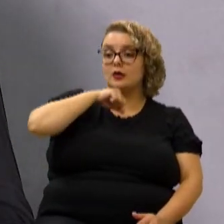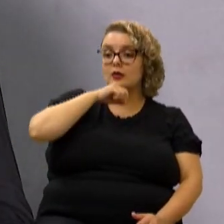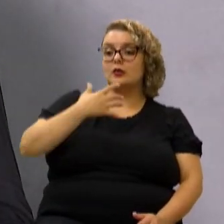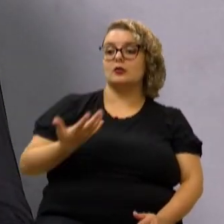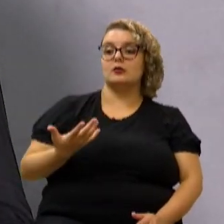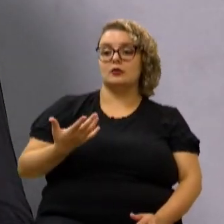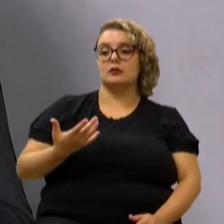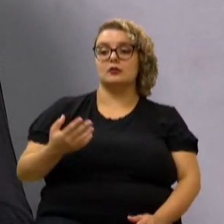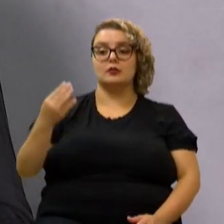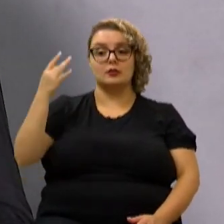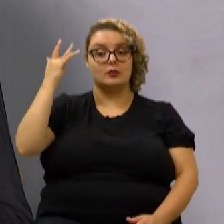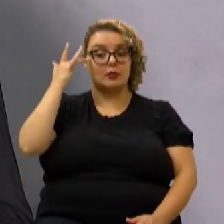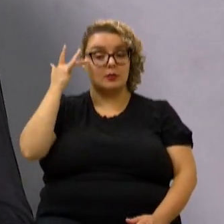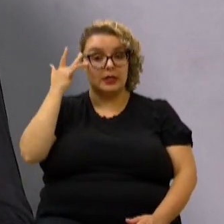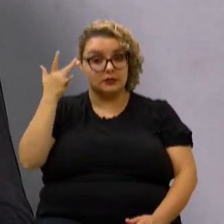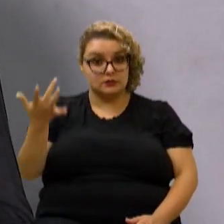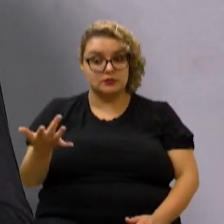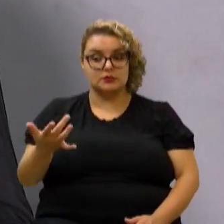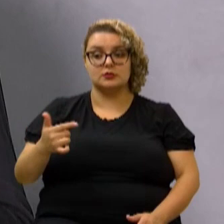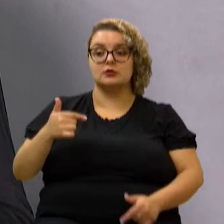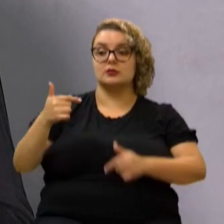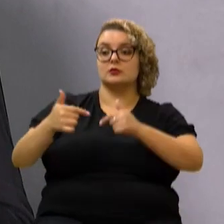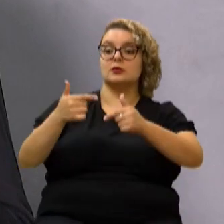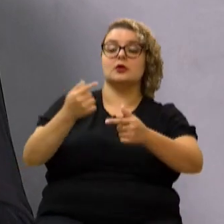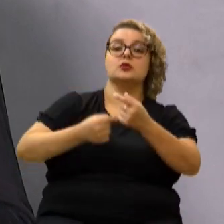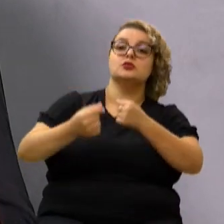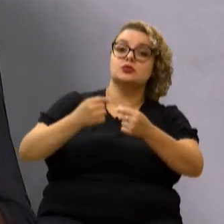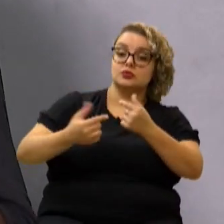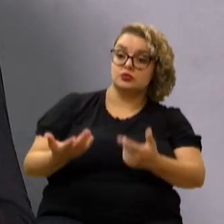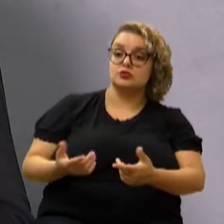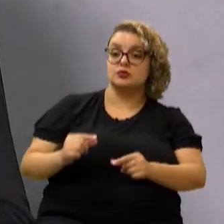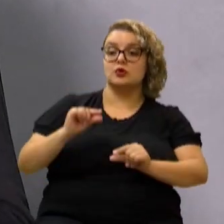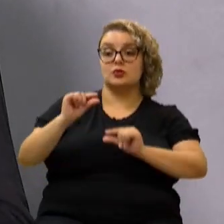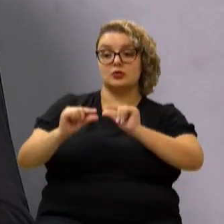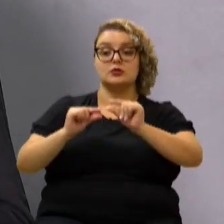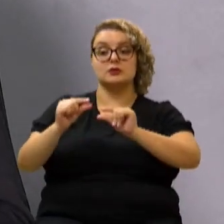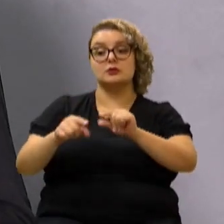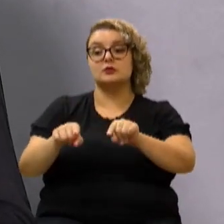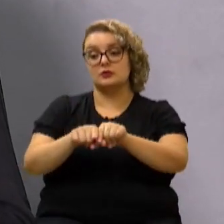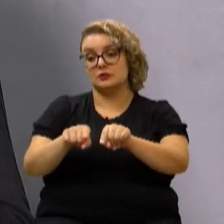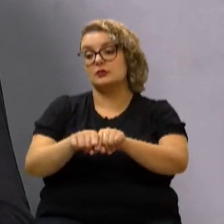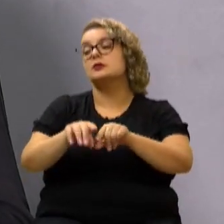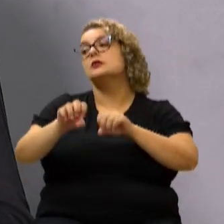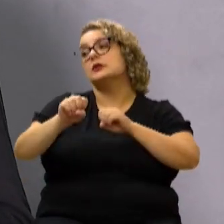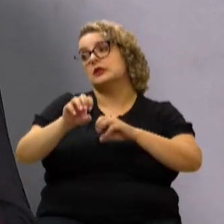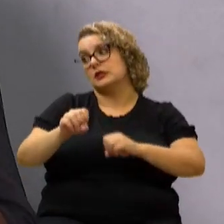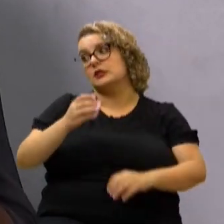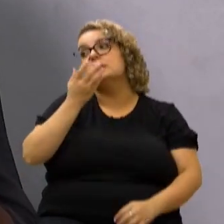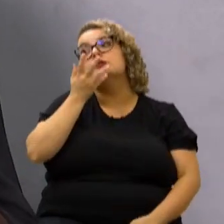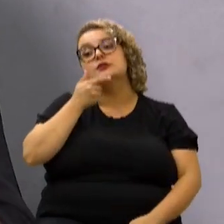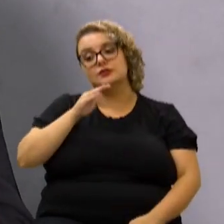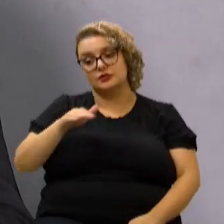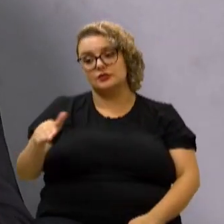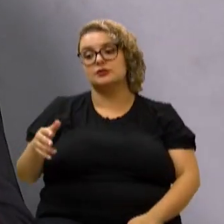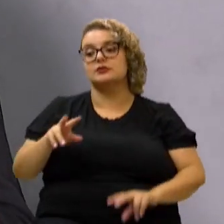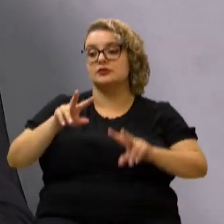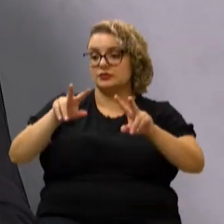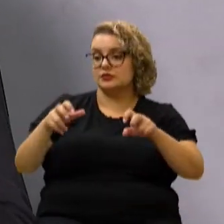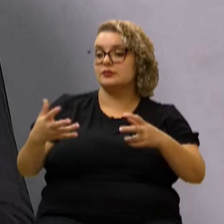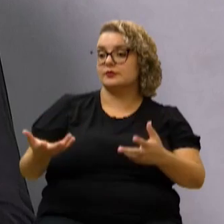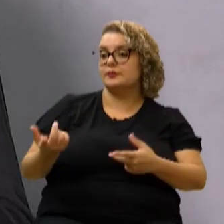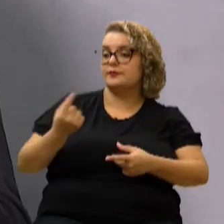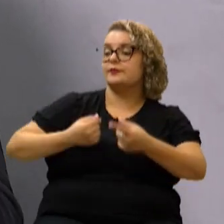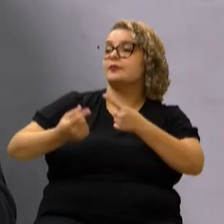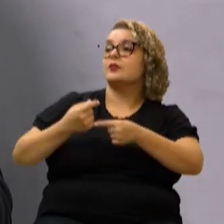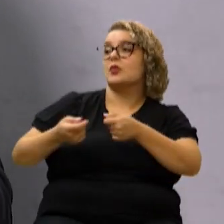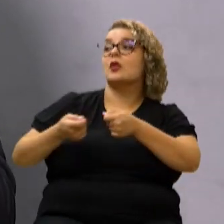pais têm que ter uma mentalidade para trabalhar esse dinheiro e aos poucos também ensinando a criança, né,